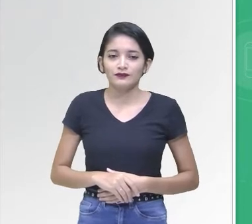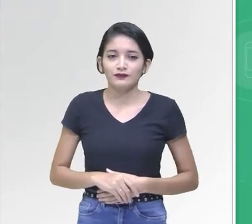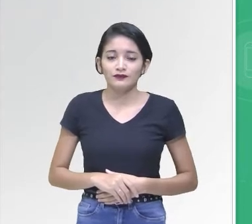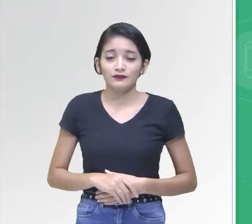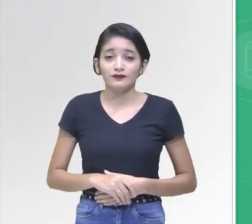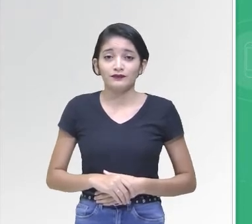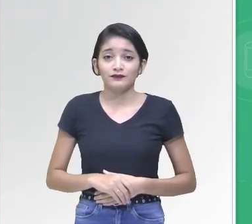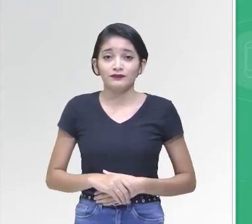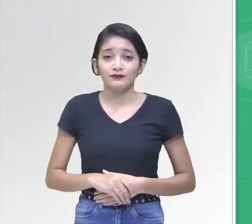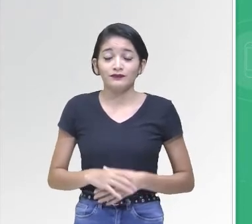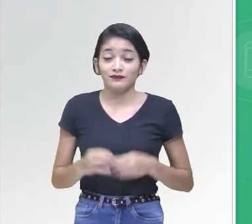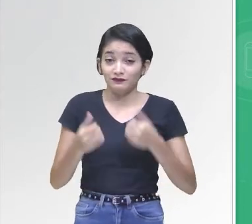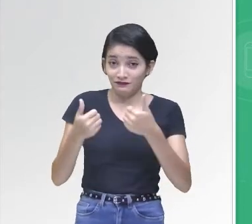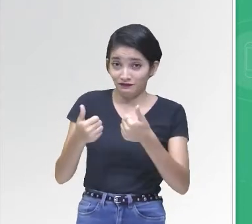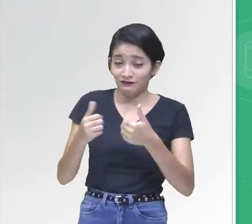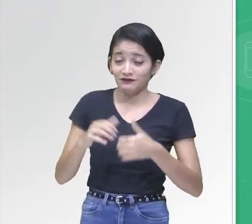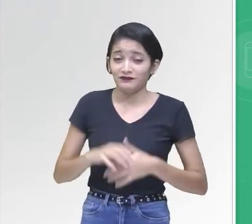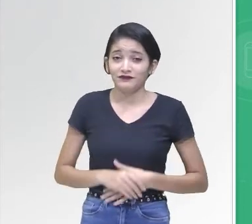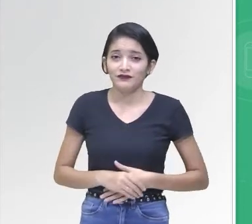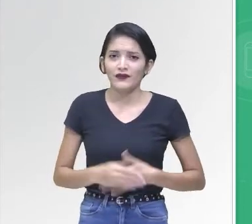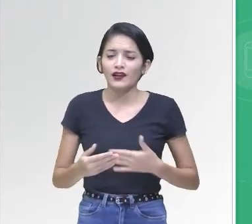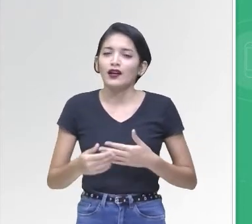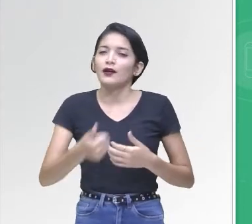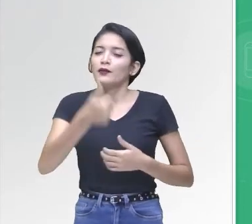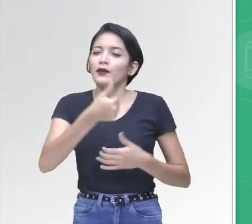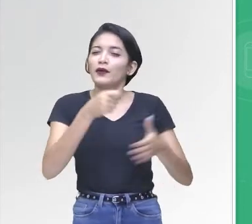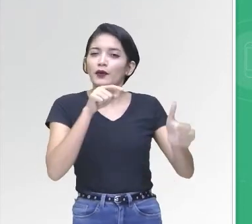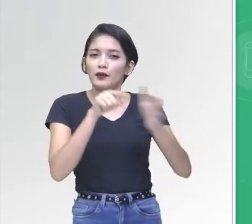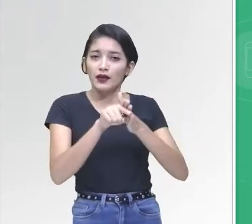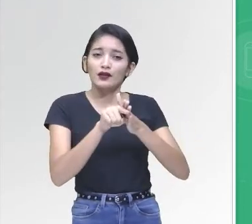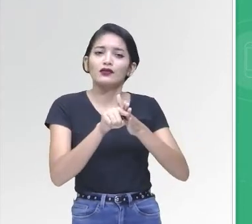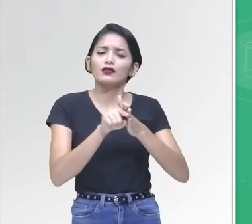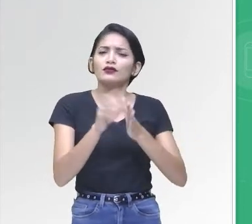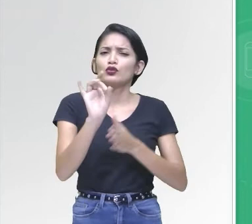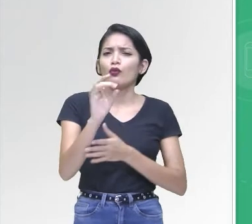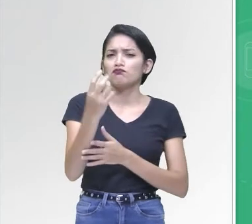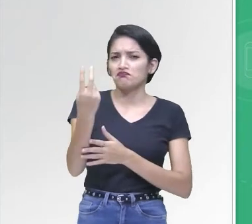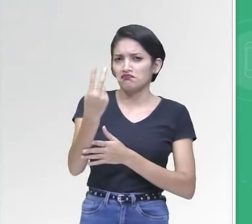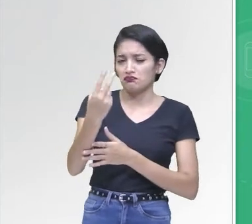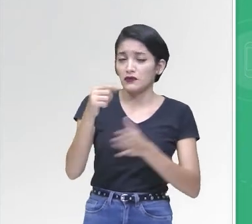Muito bem. Aqui nós temos a primeira questão. São duas somente.